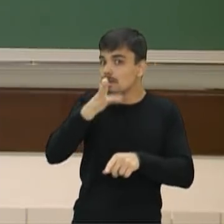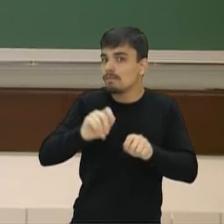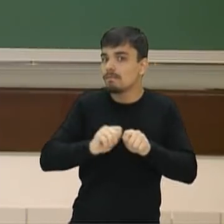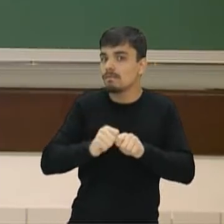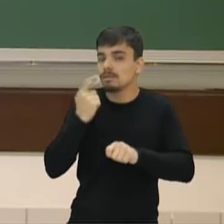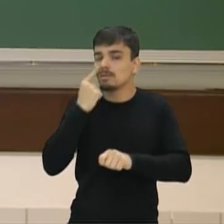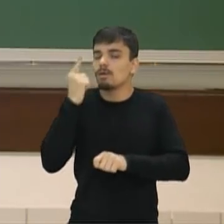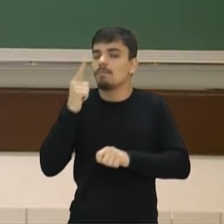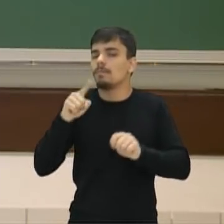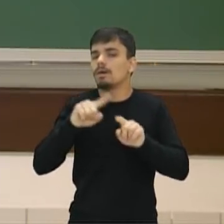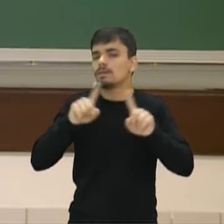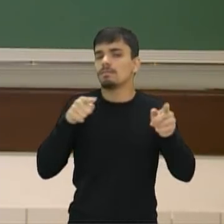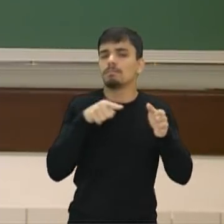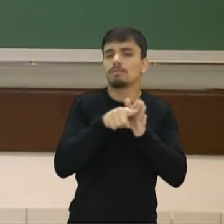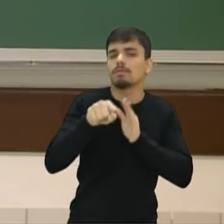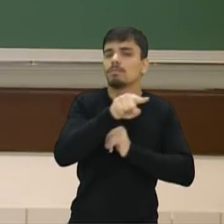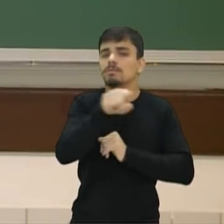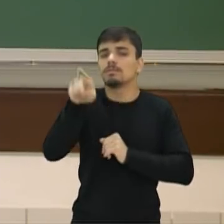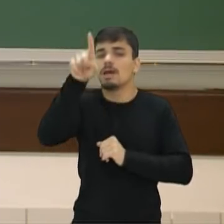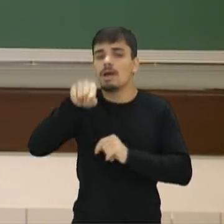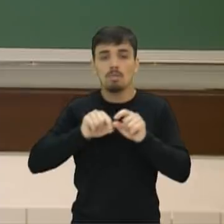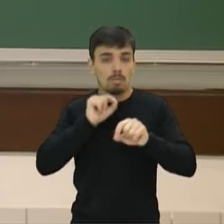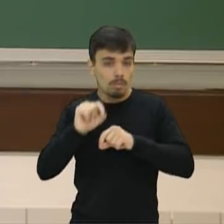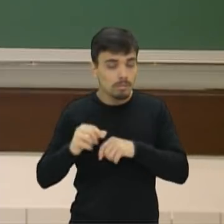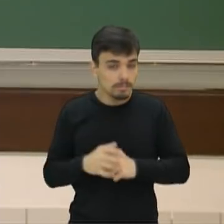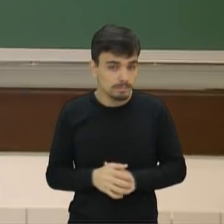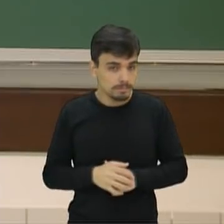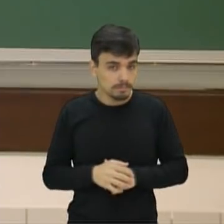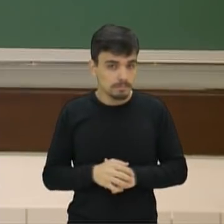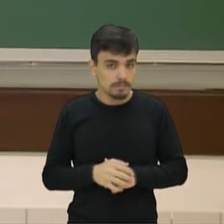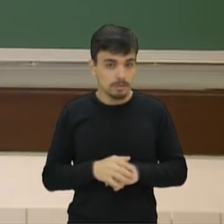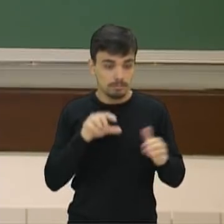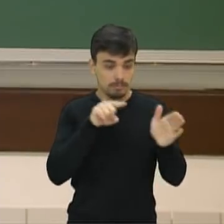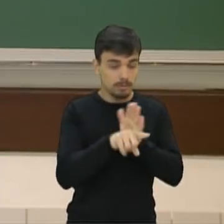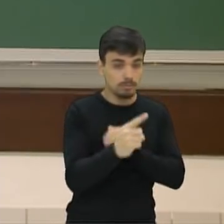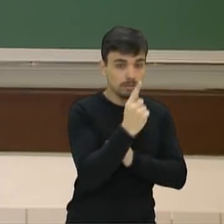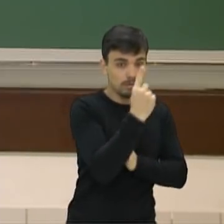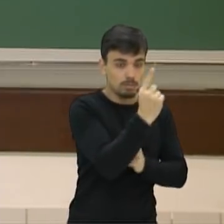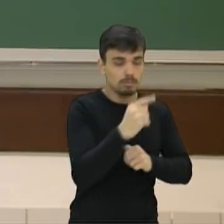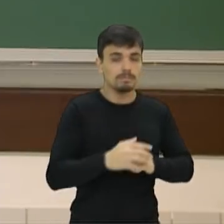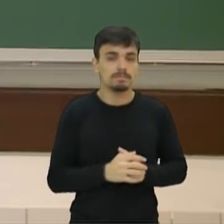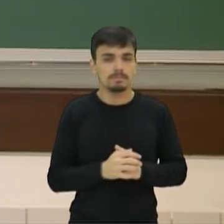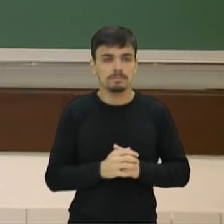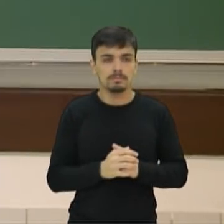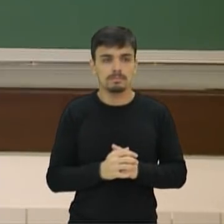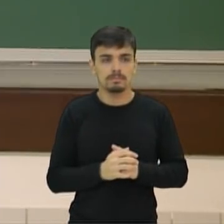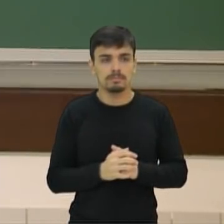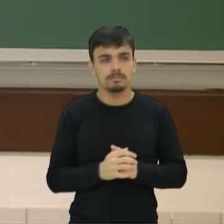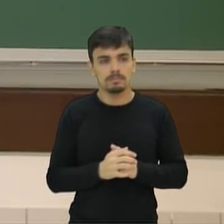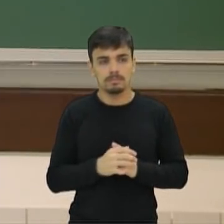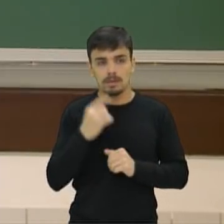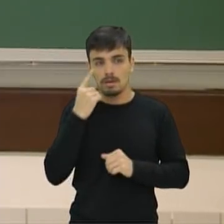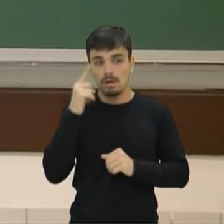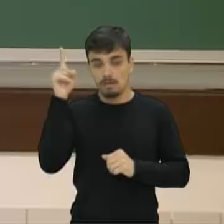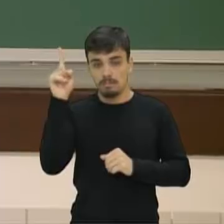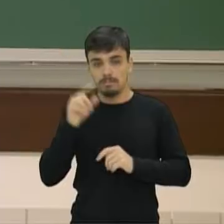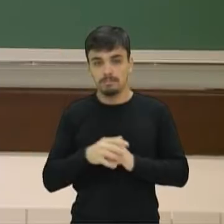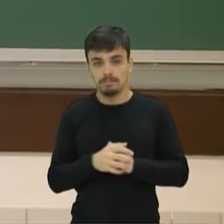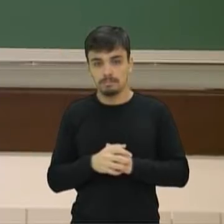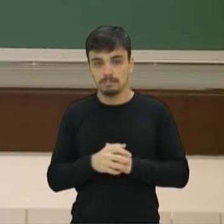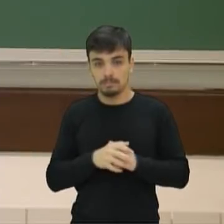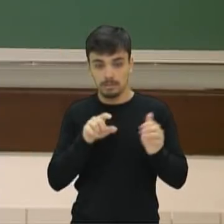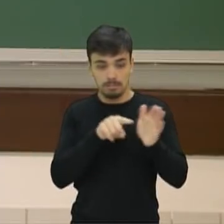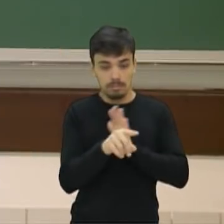fez. Mas a minha pergunta para você é... Pergunta número 1. Who is Jalaiah? E